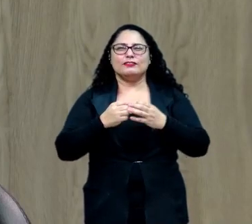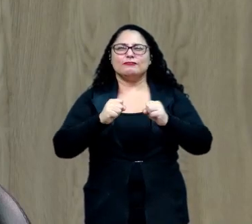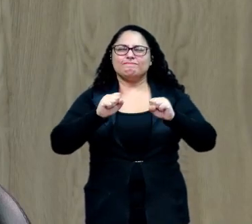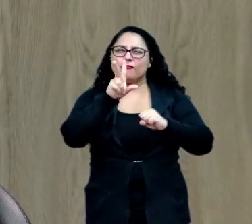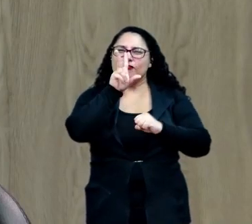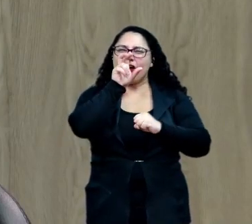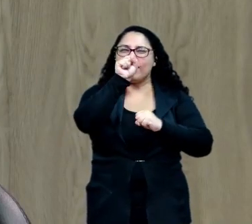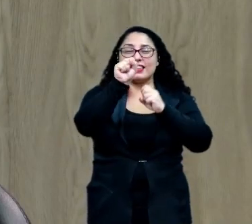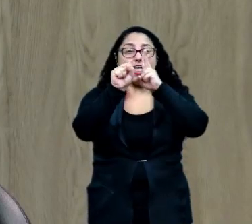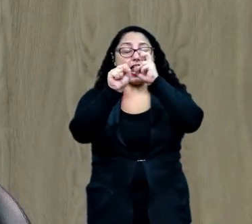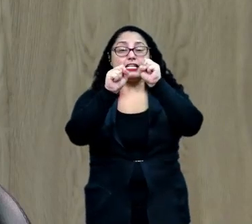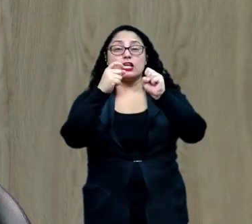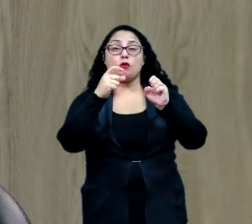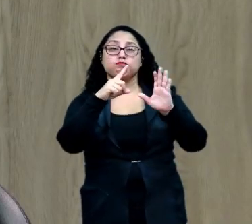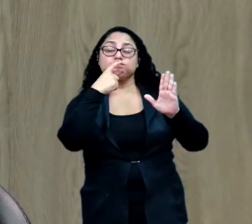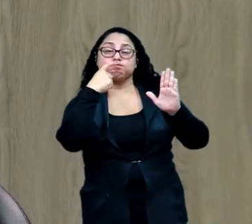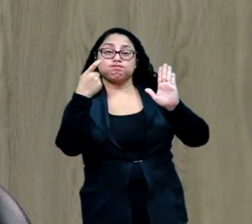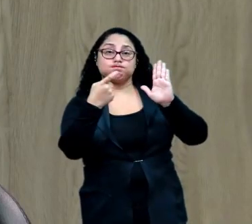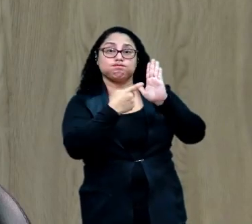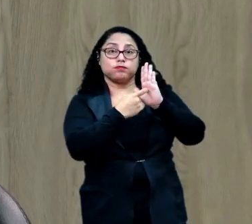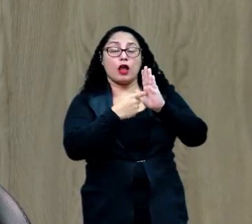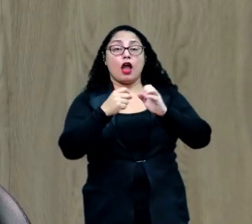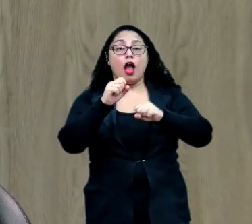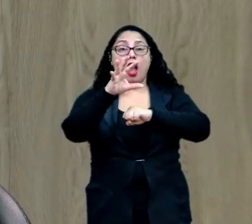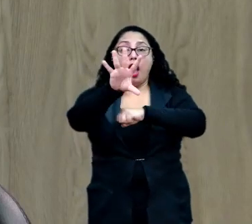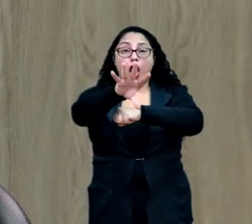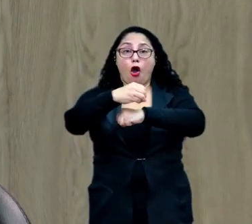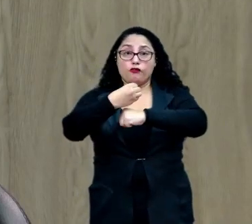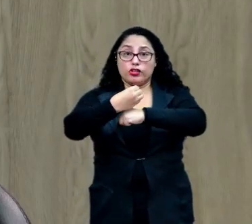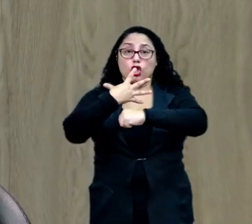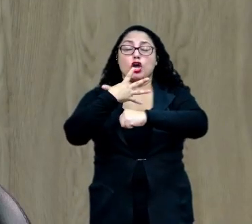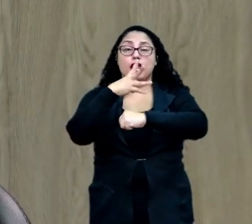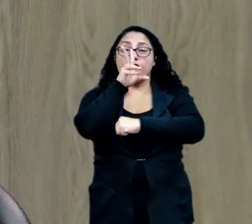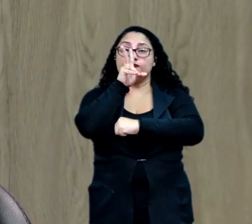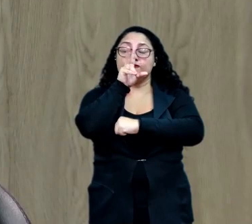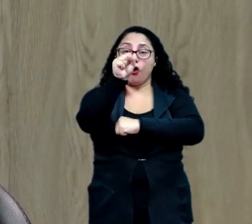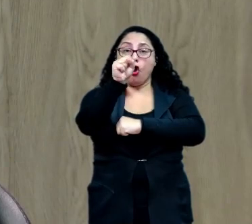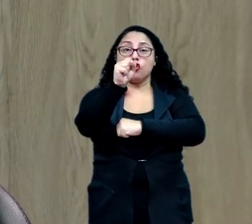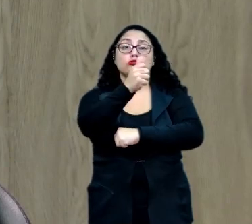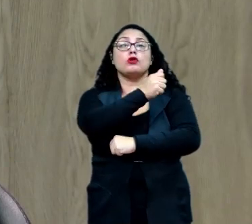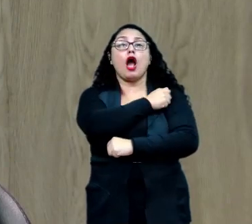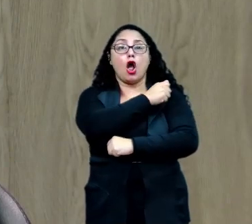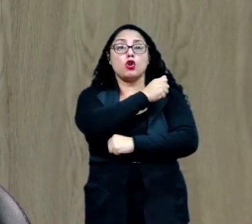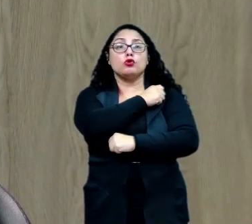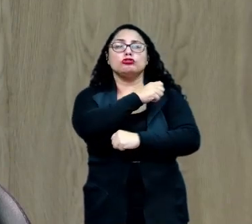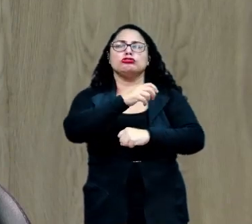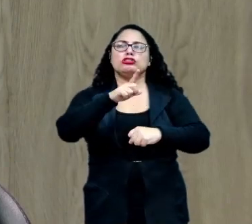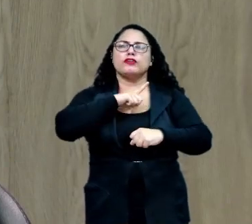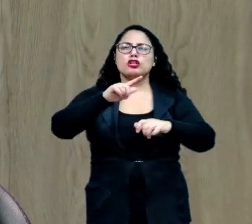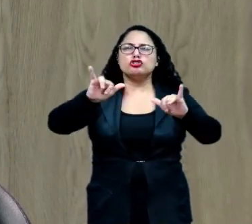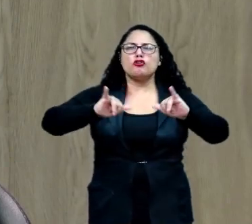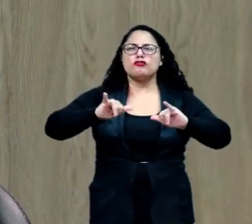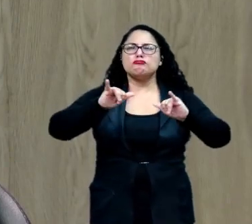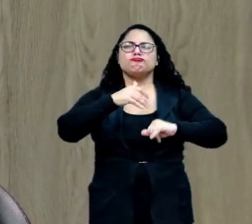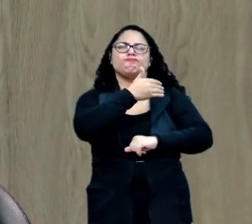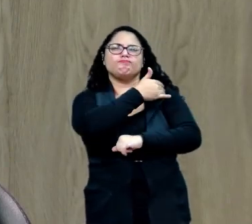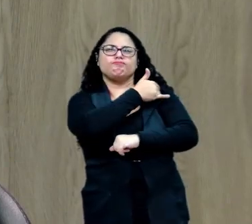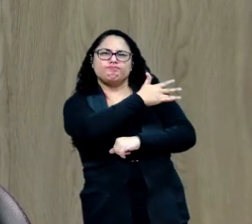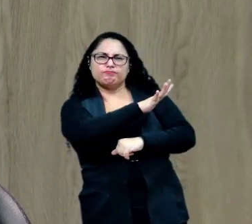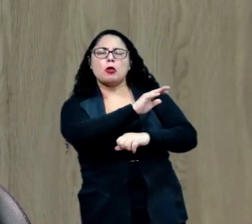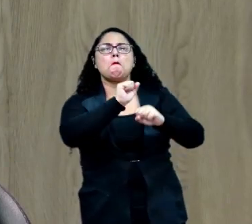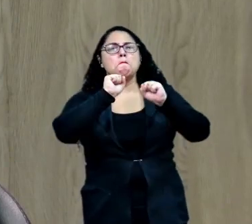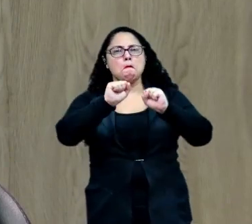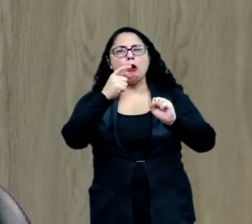fortalecendo muitos canais de denúncia, então a ouvidoria é um canal de denúncia forte, que os estudantes que sofrerem qualquer tipo de discriminação